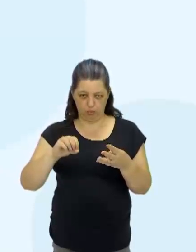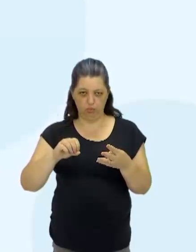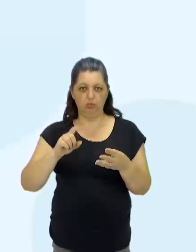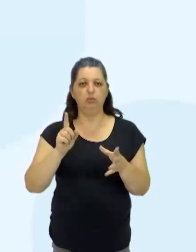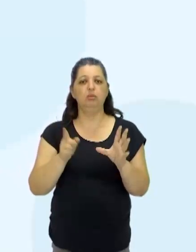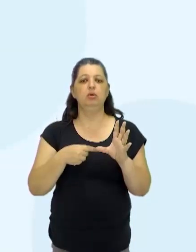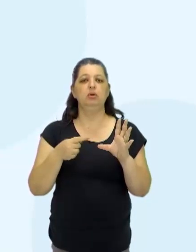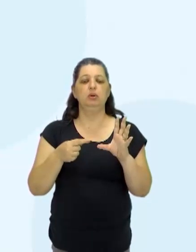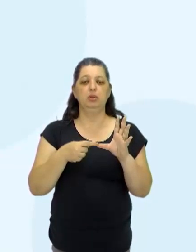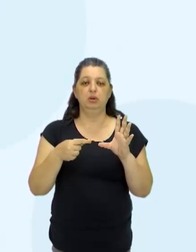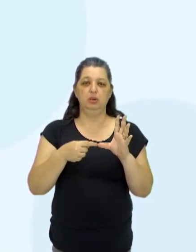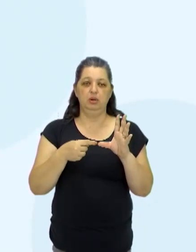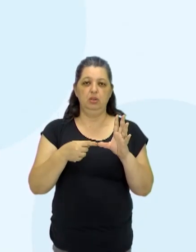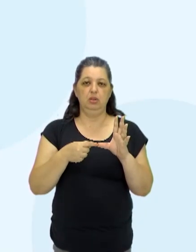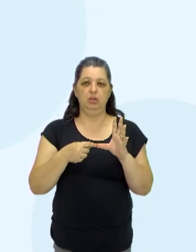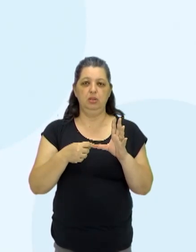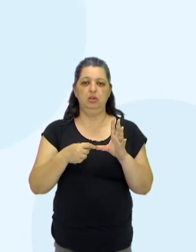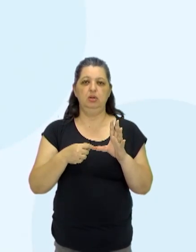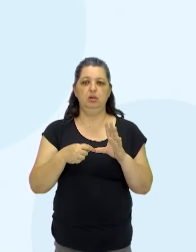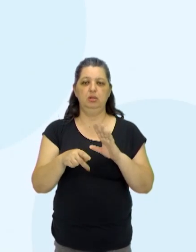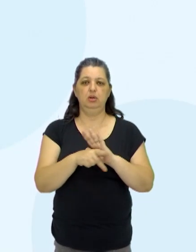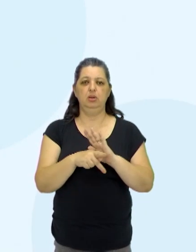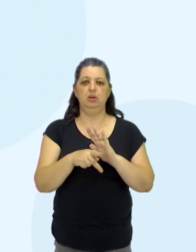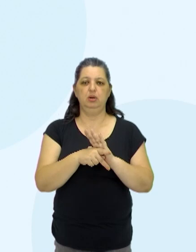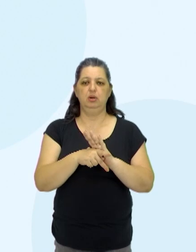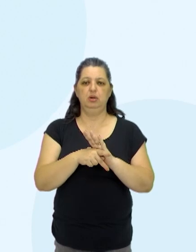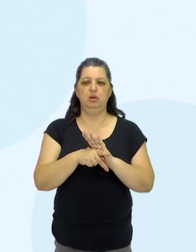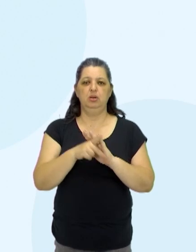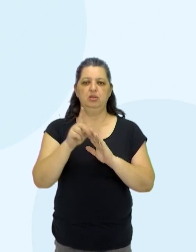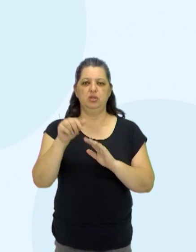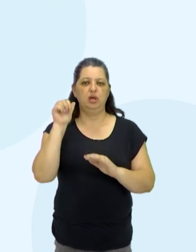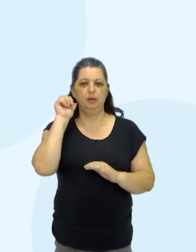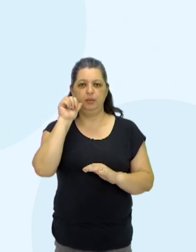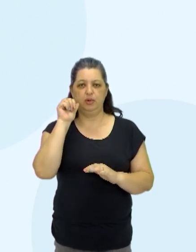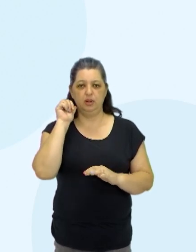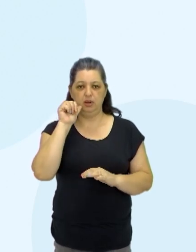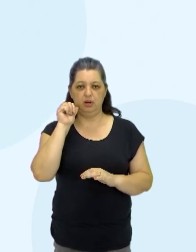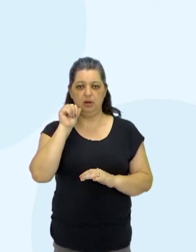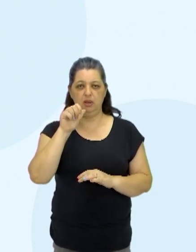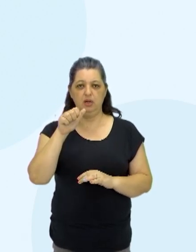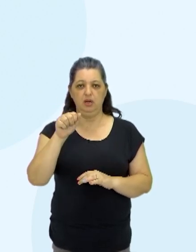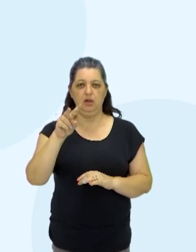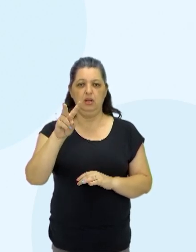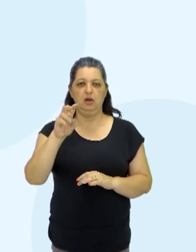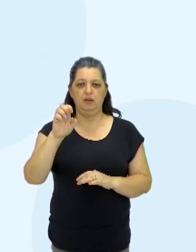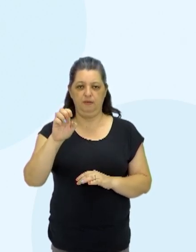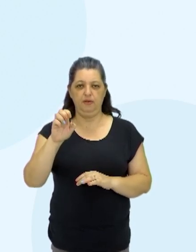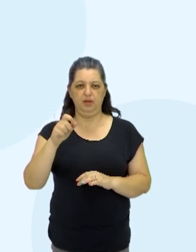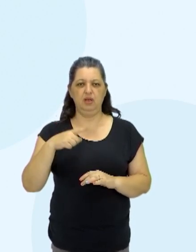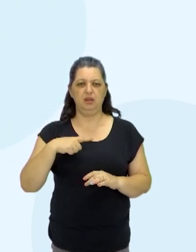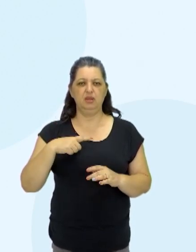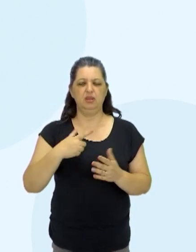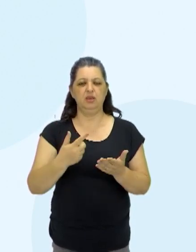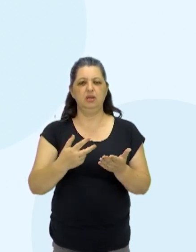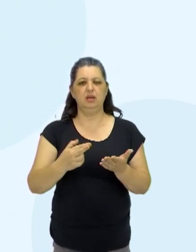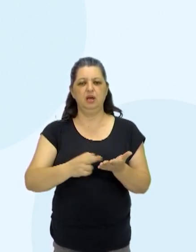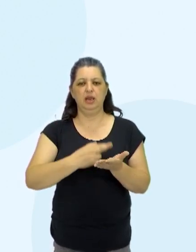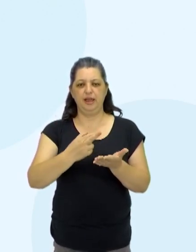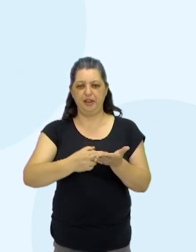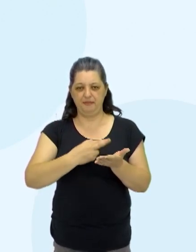falando da Ave Libertas, que já era feminista na época, Giba, né? E tinha uma revista bastante